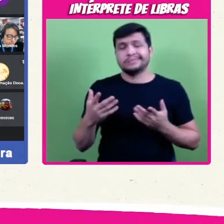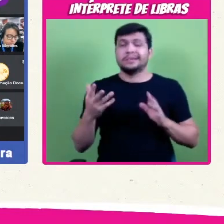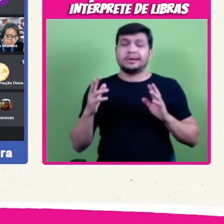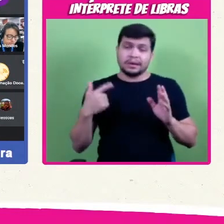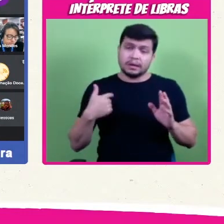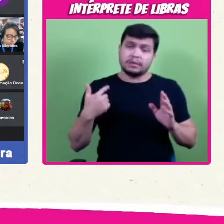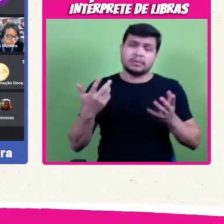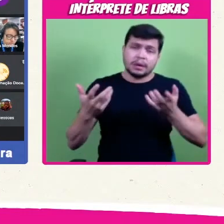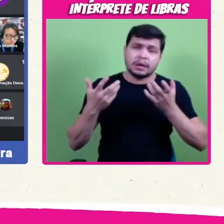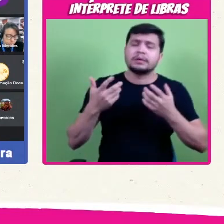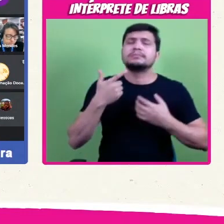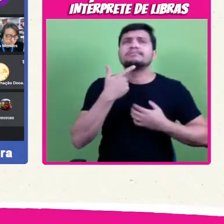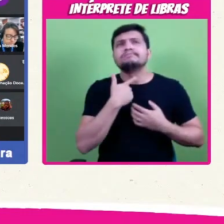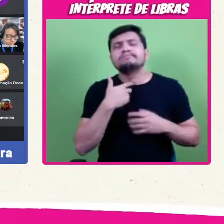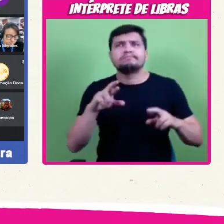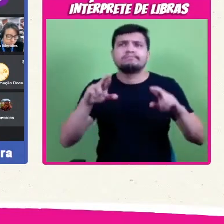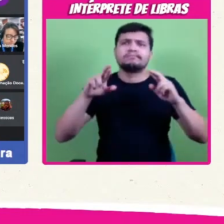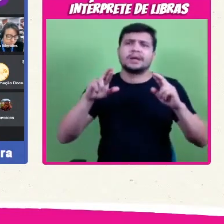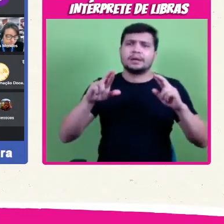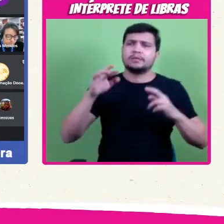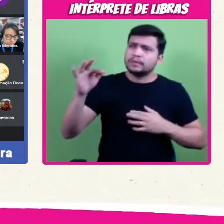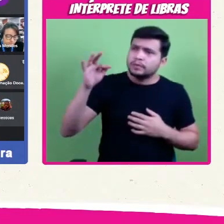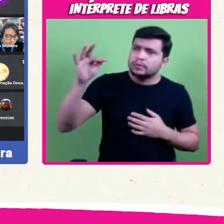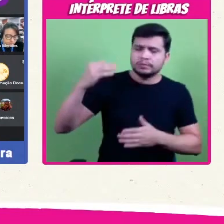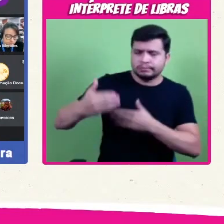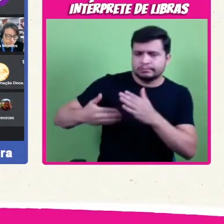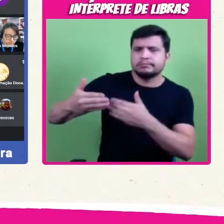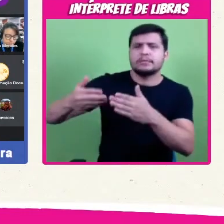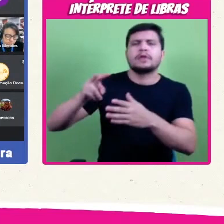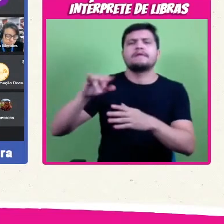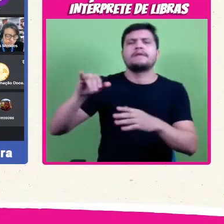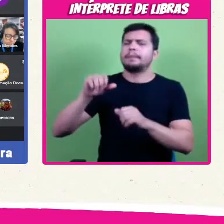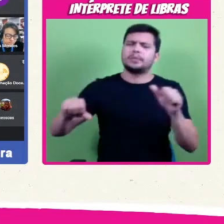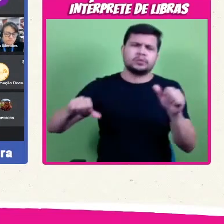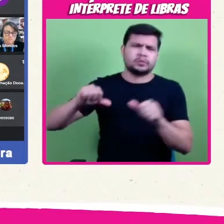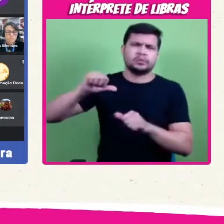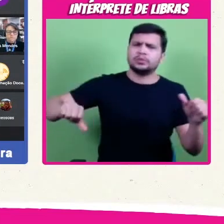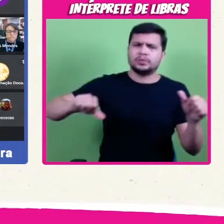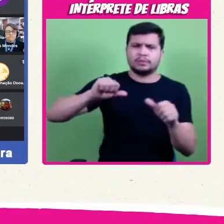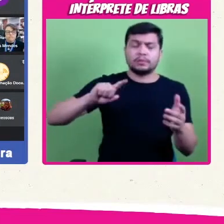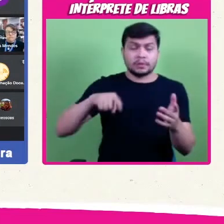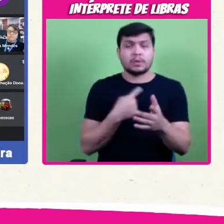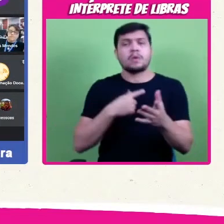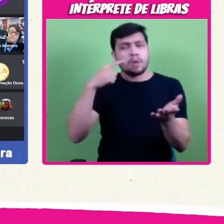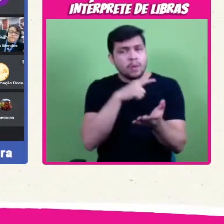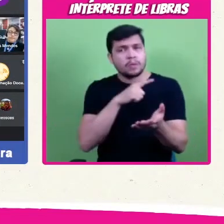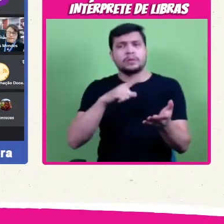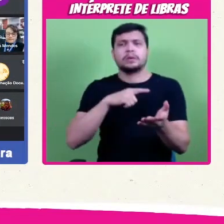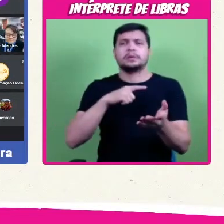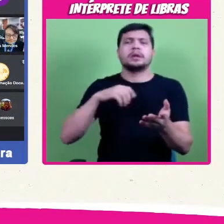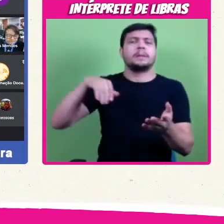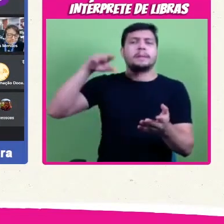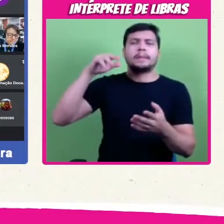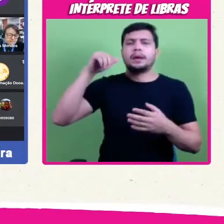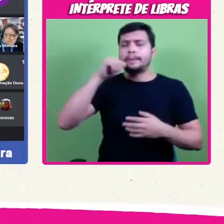transforme para a gente conseguir ter mais mulheres trans professoras, ter